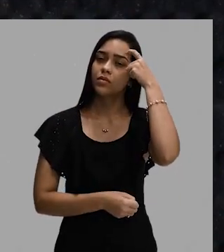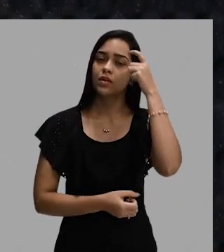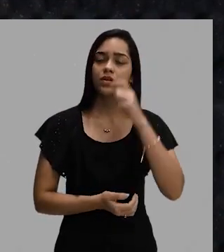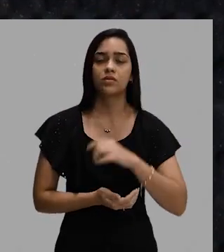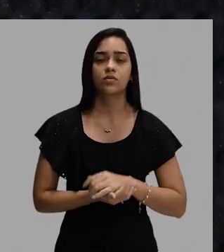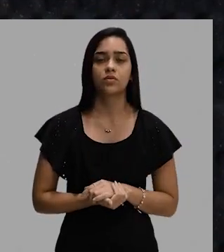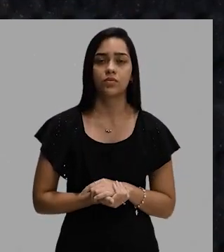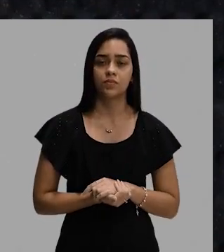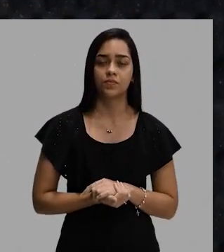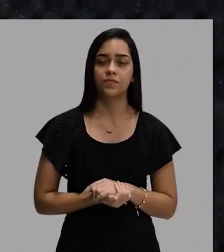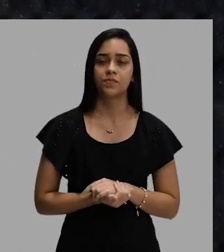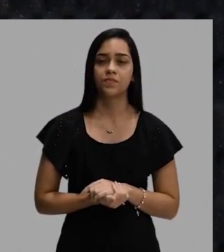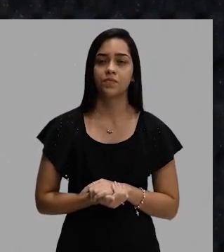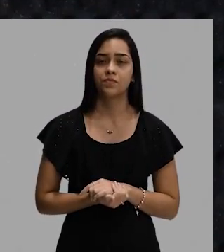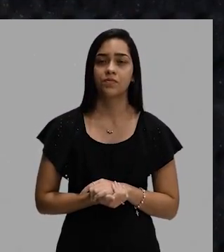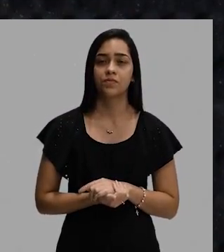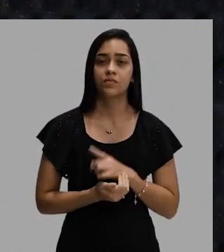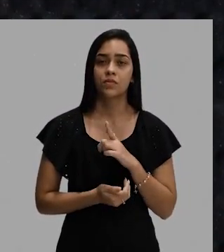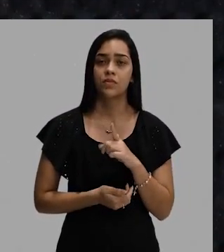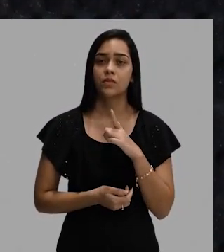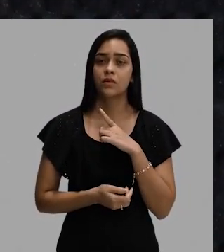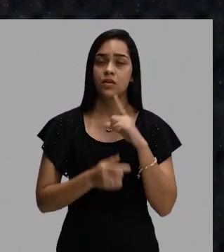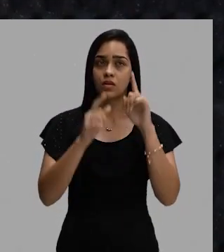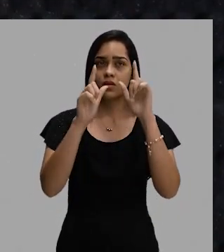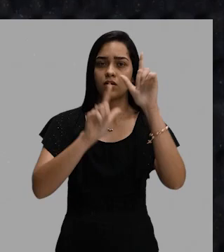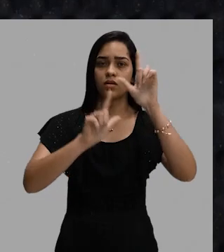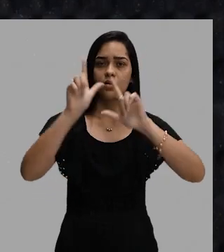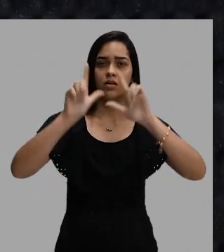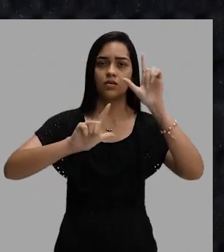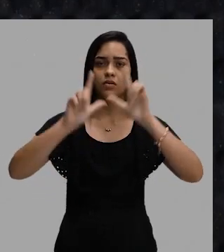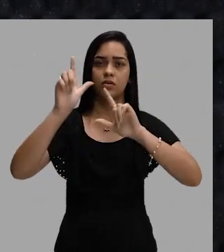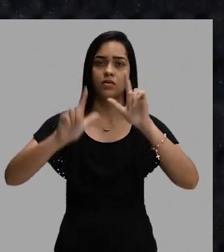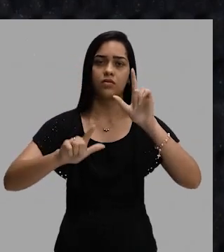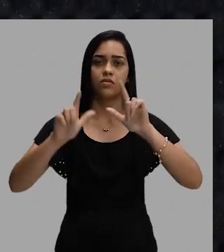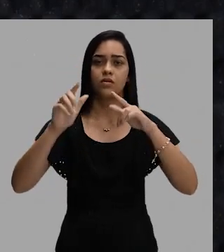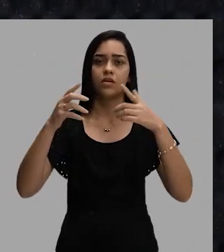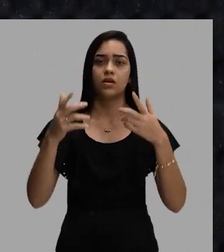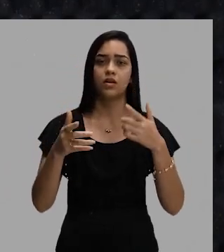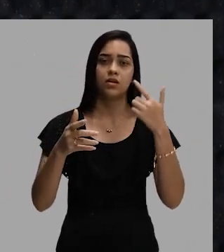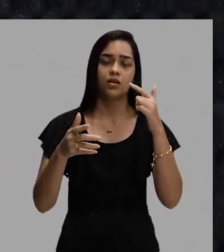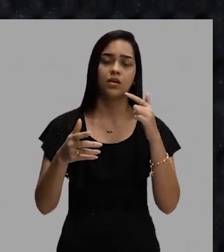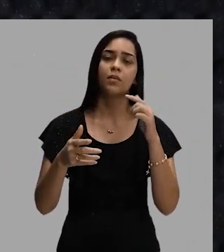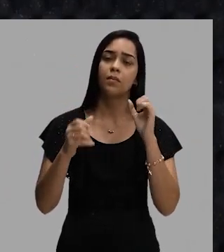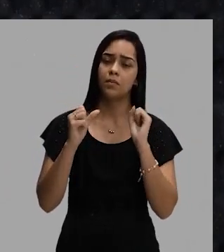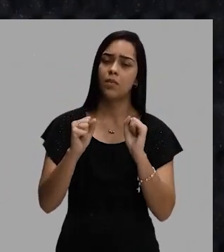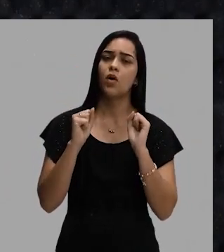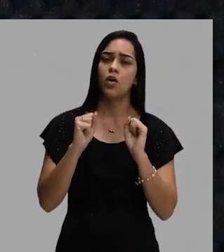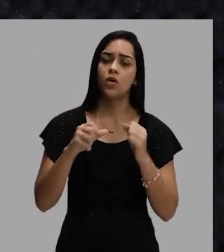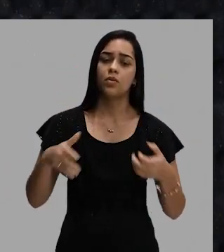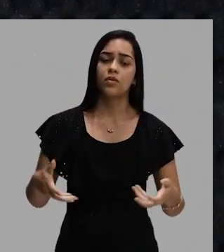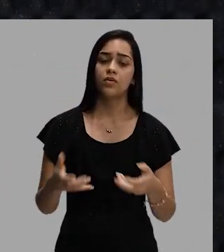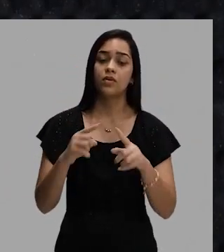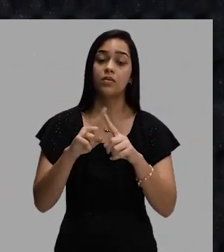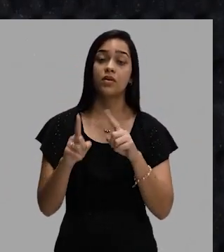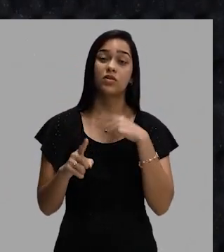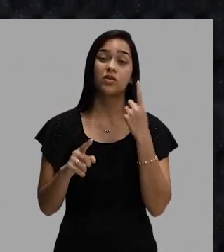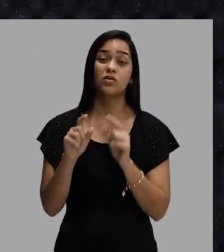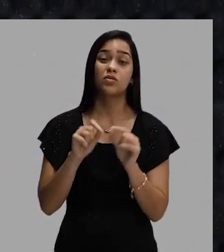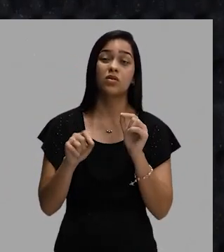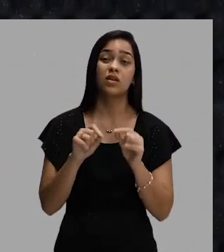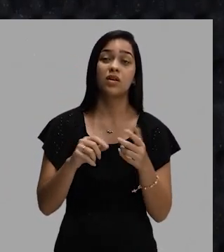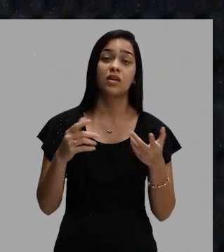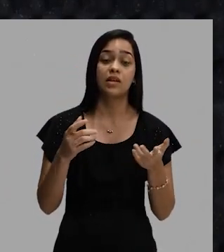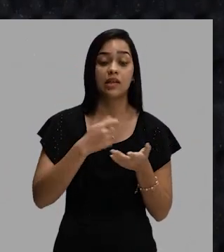para se manifestar. Quando você vê isso na televisão, não deixa de ser manifesto. Porém, nós estamos trabalhando isso